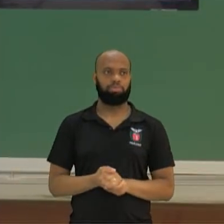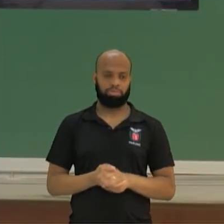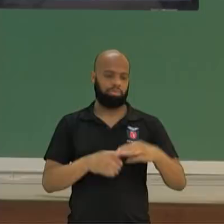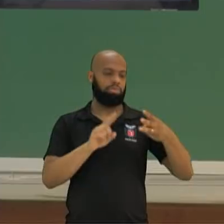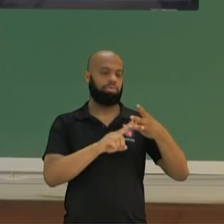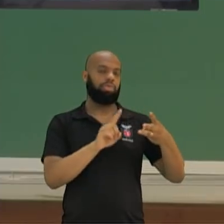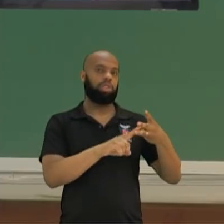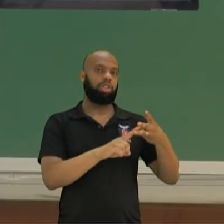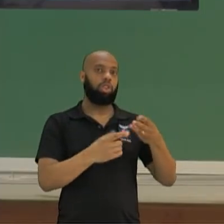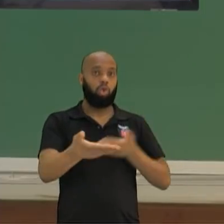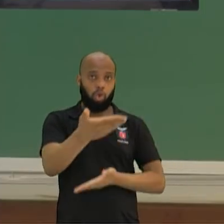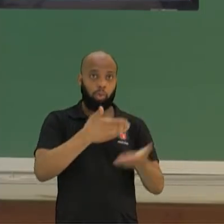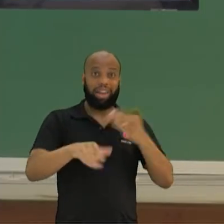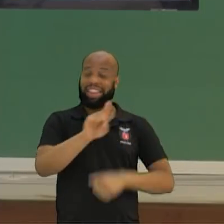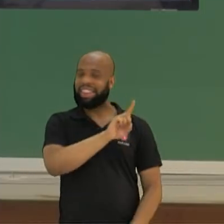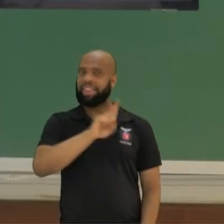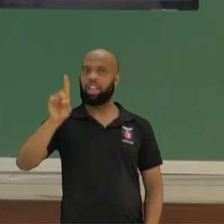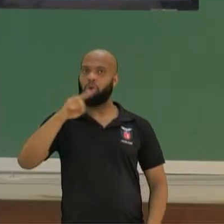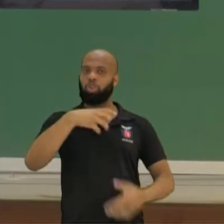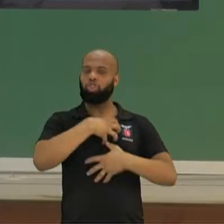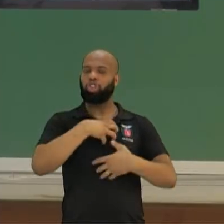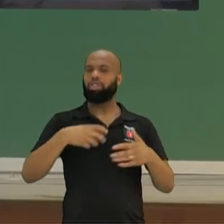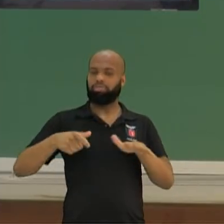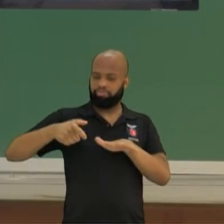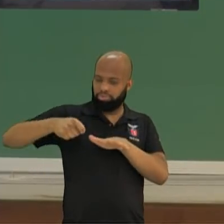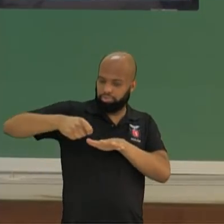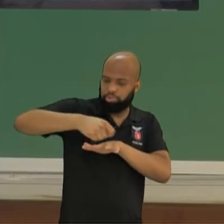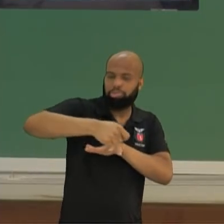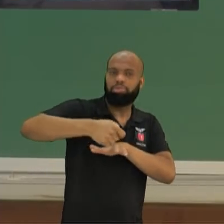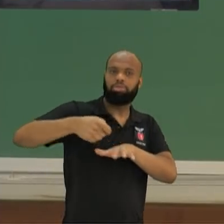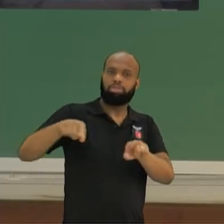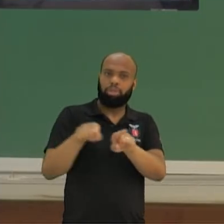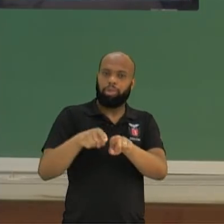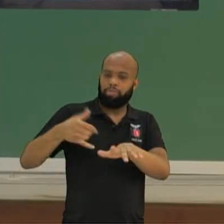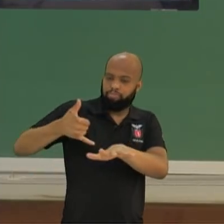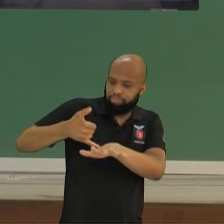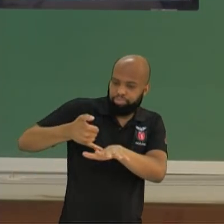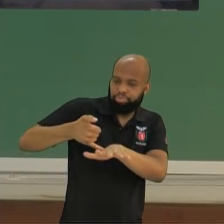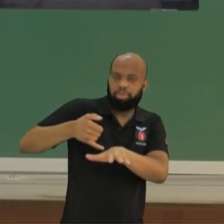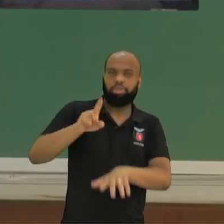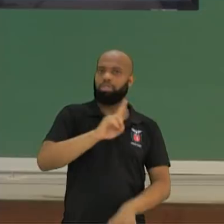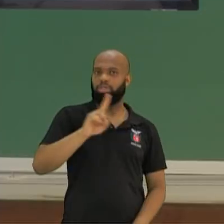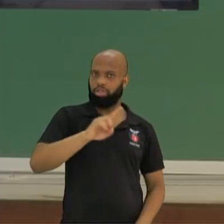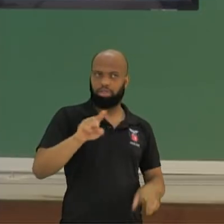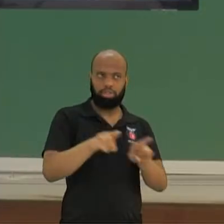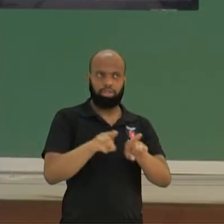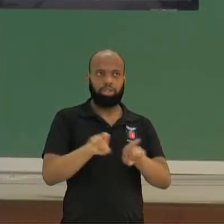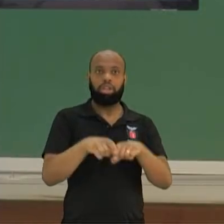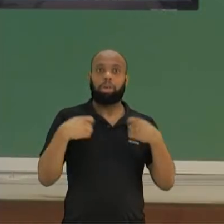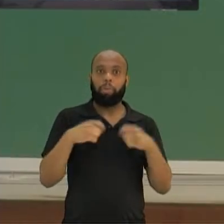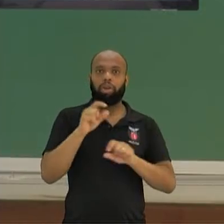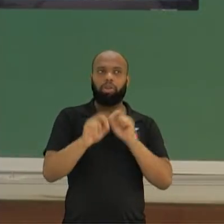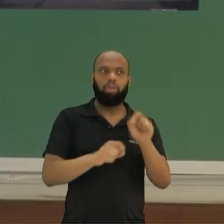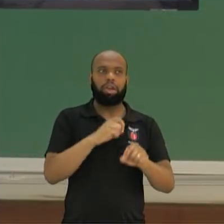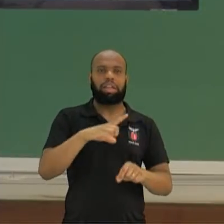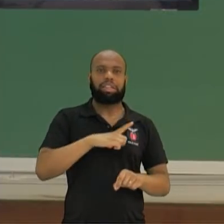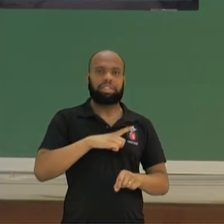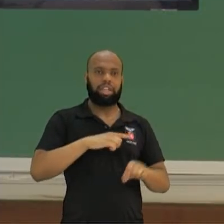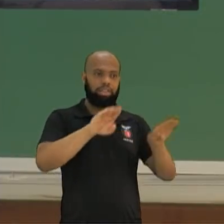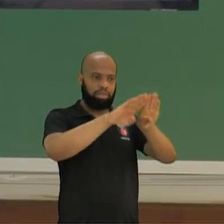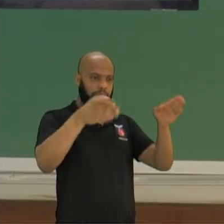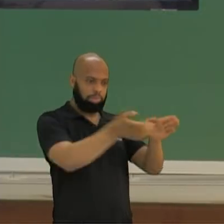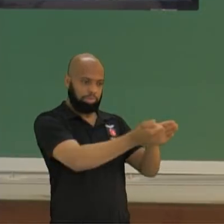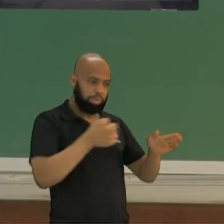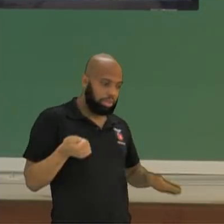Não compartilhar objetos pérfuro-cortantes, então esse tipo de material, né, precisa ser esterilizado, porque existe